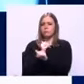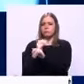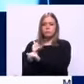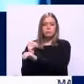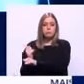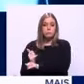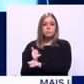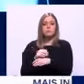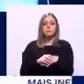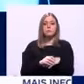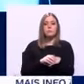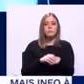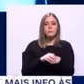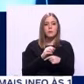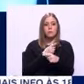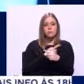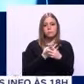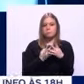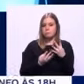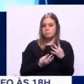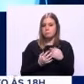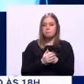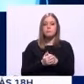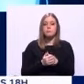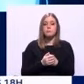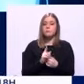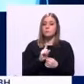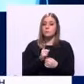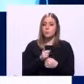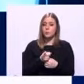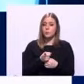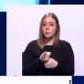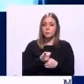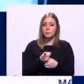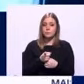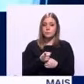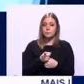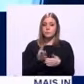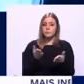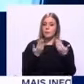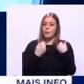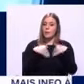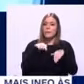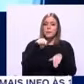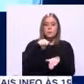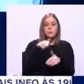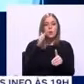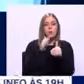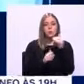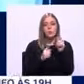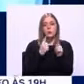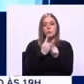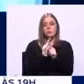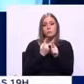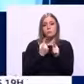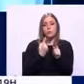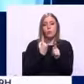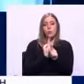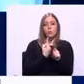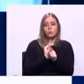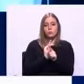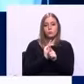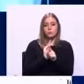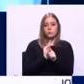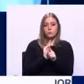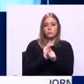de comunicação como a Mediapart francesa. Por isso, mas isso é um resultado daquilo que